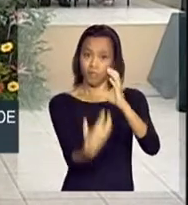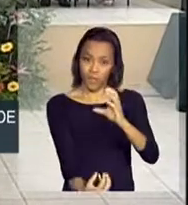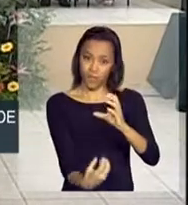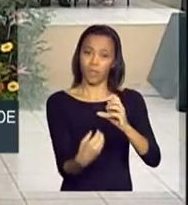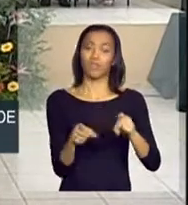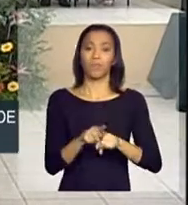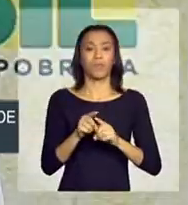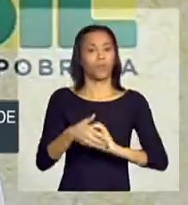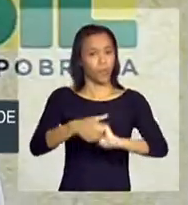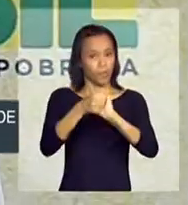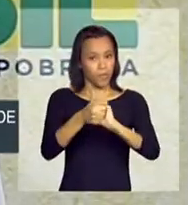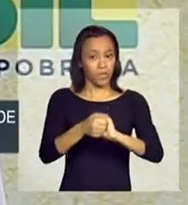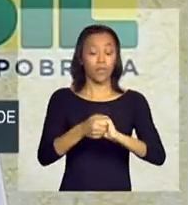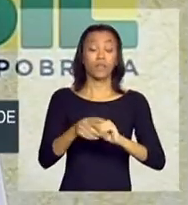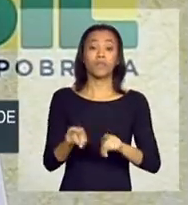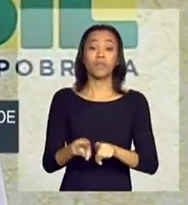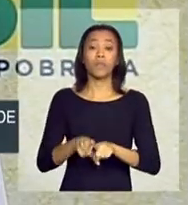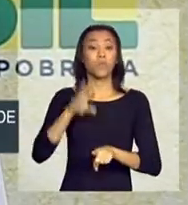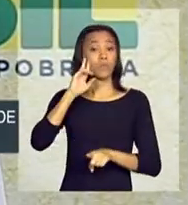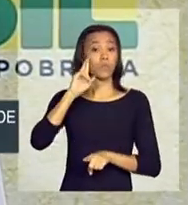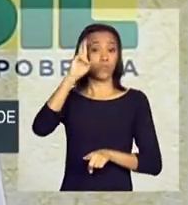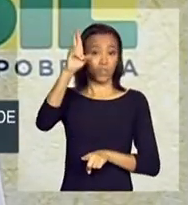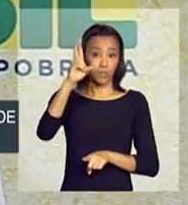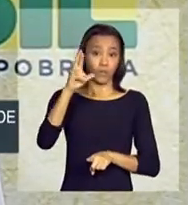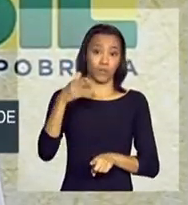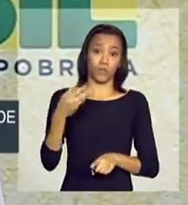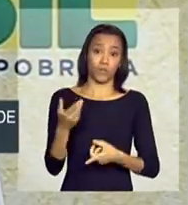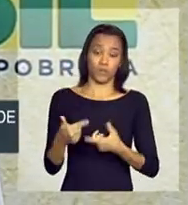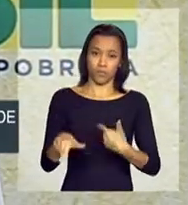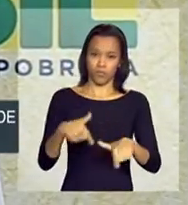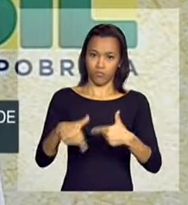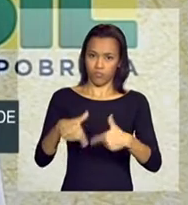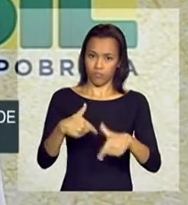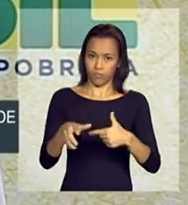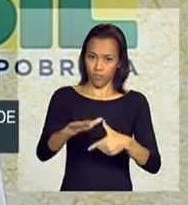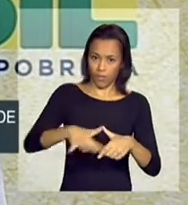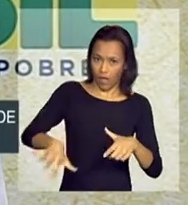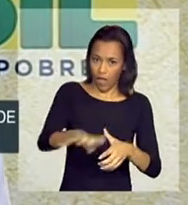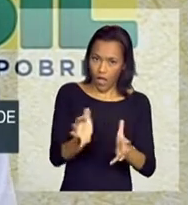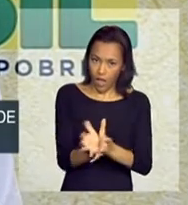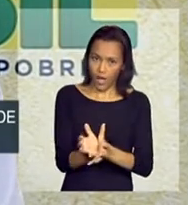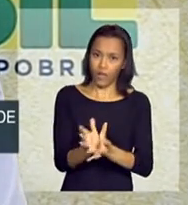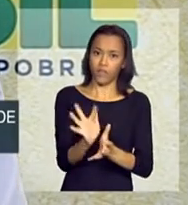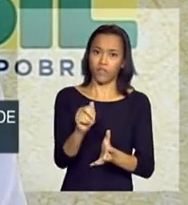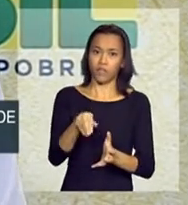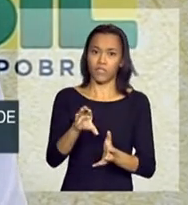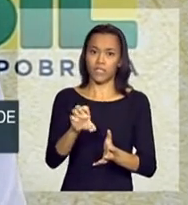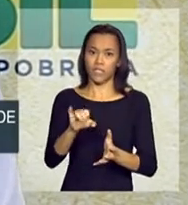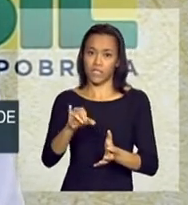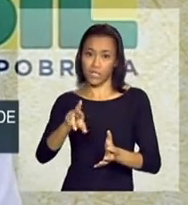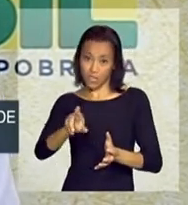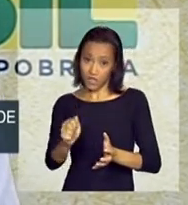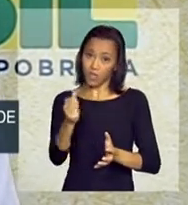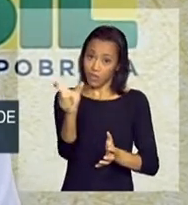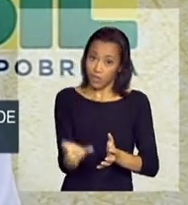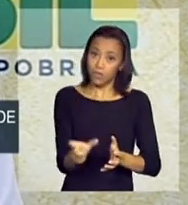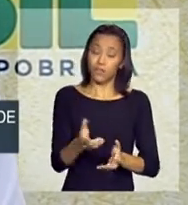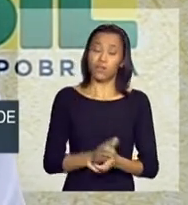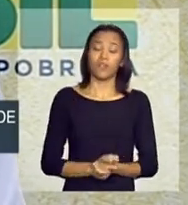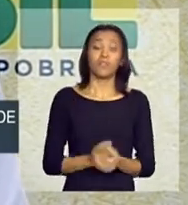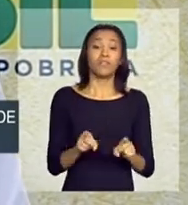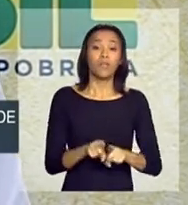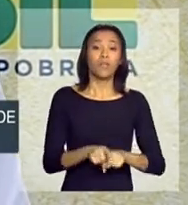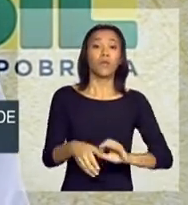comenta o diretor também financeiro né do clube de dar de vigilância aqui da vila planalto Rodolfo Nogueira